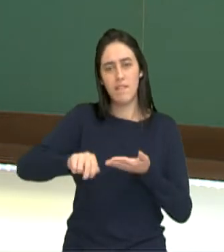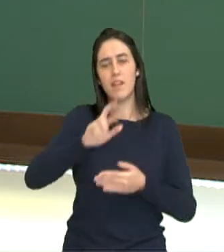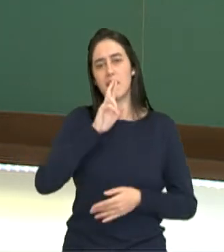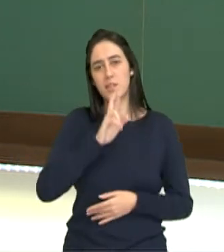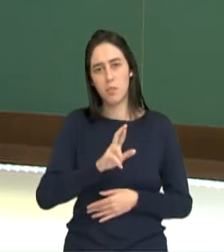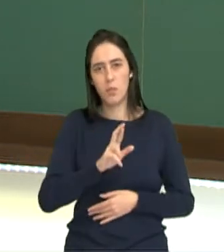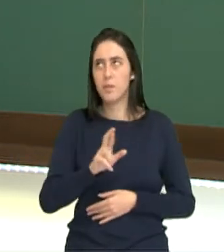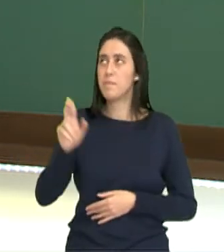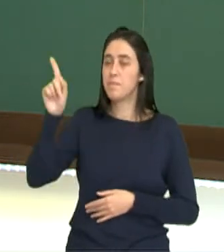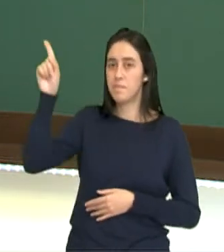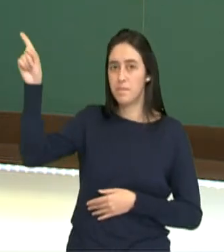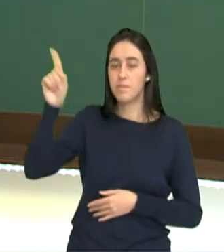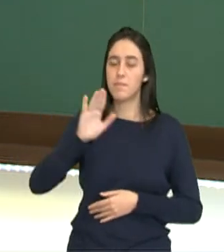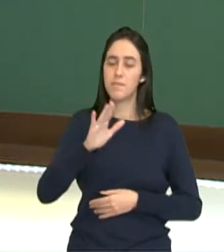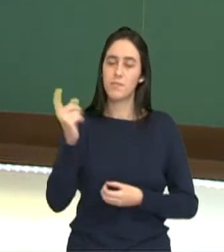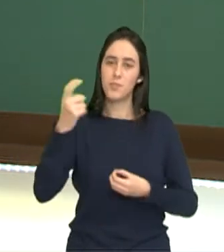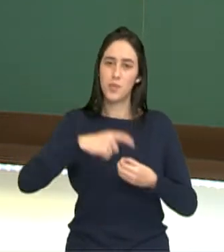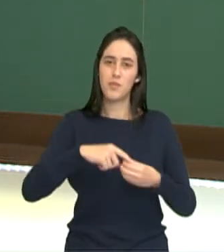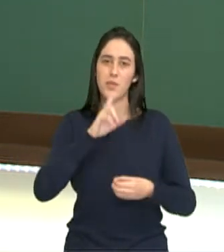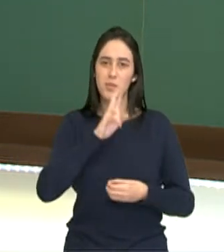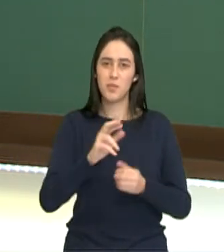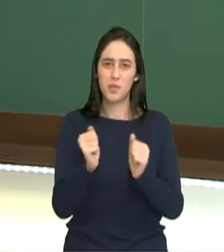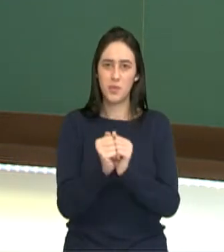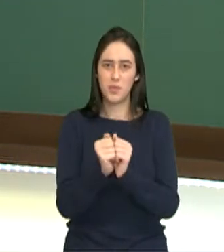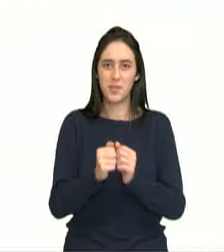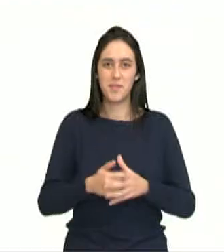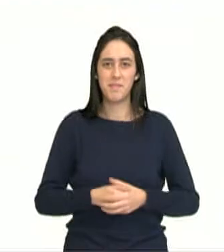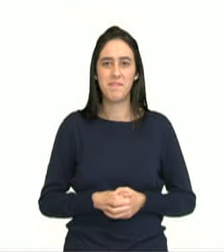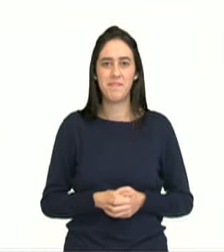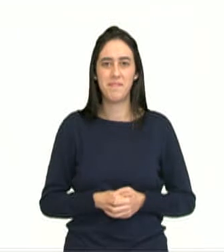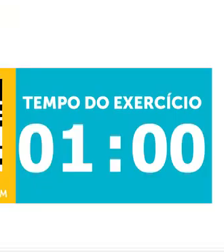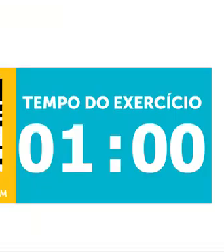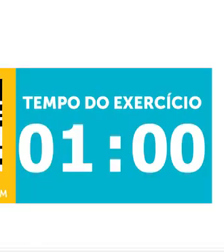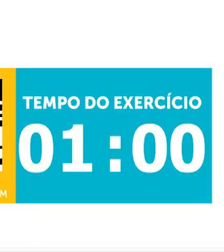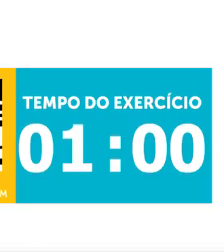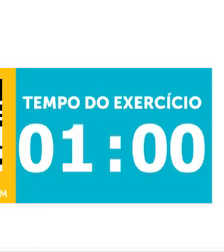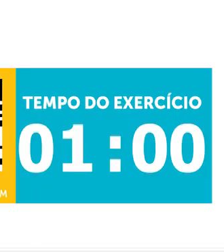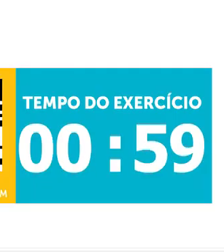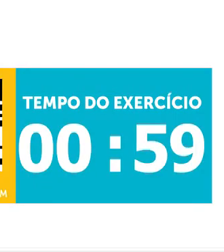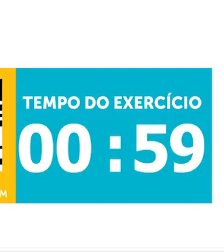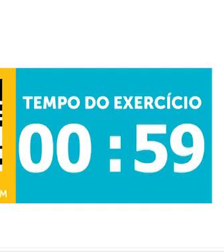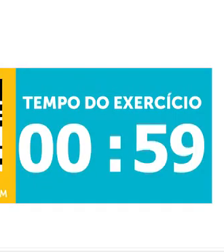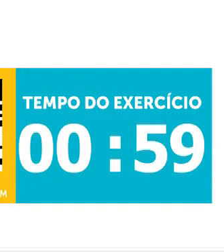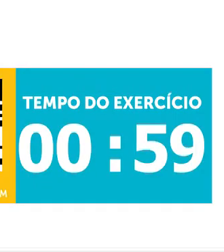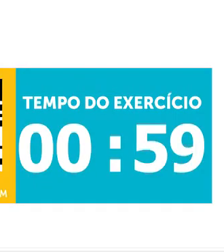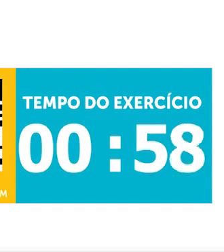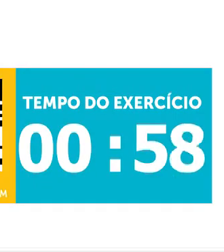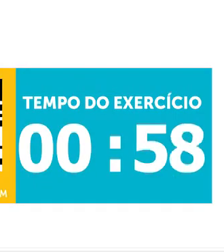essa questão aí e logo mais a gente volta com as expectativas de resposta.